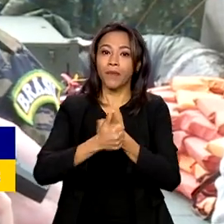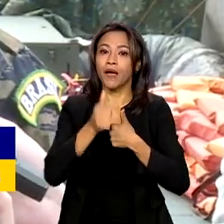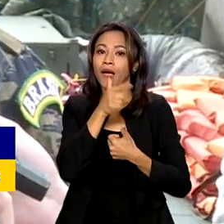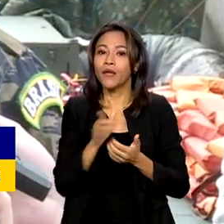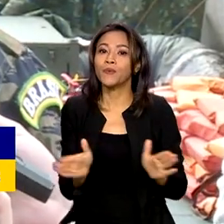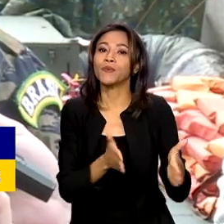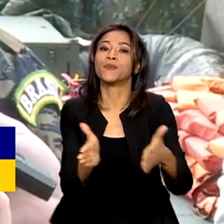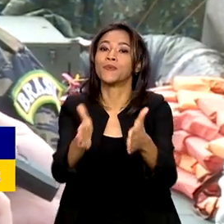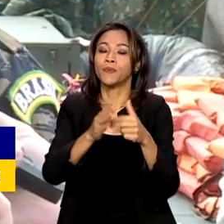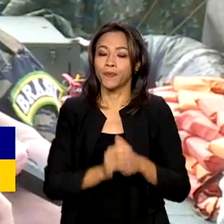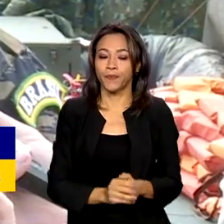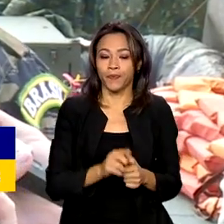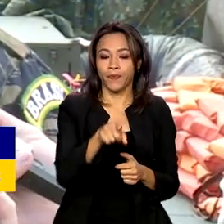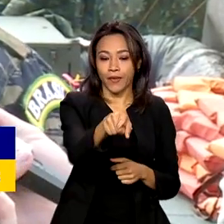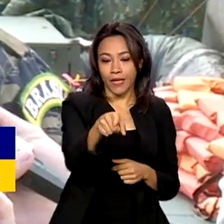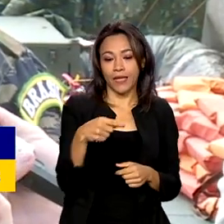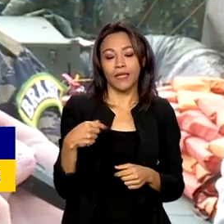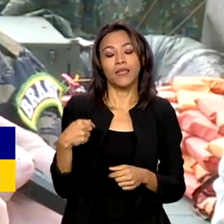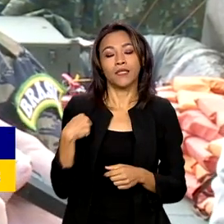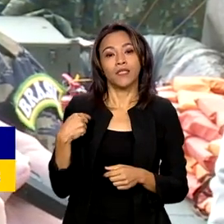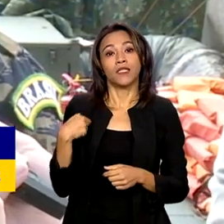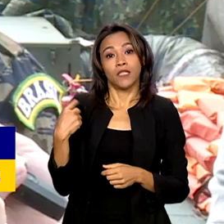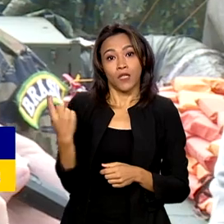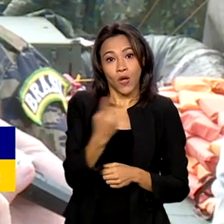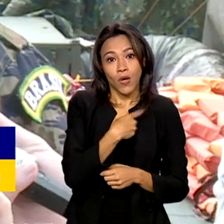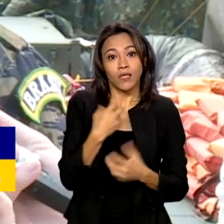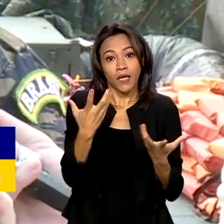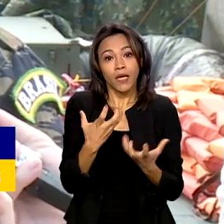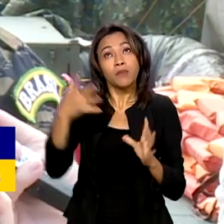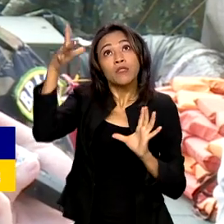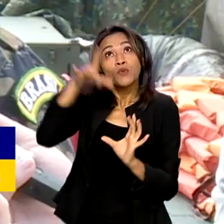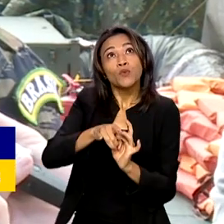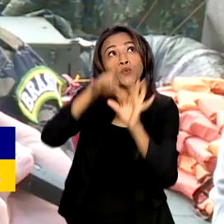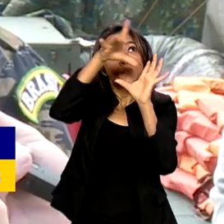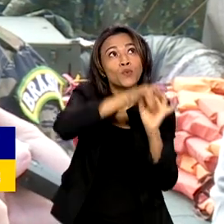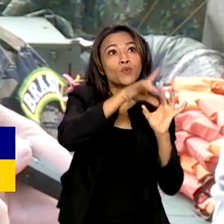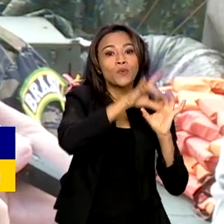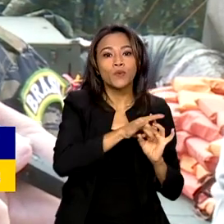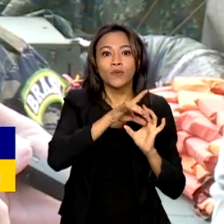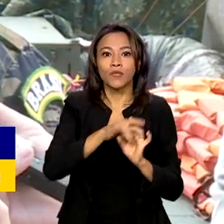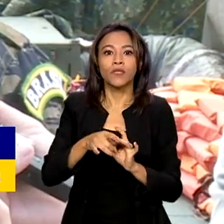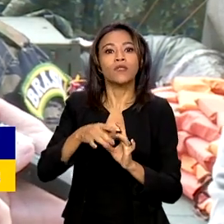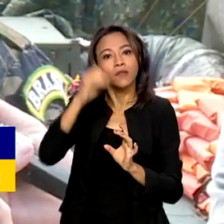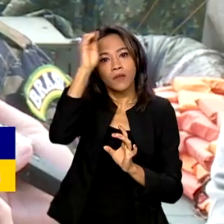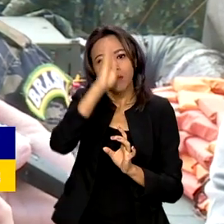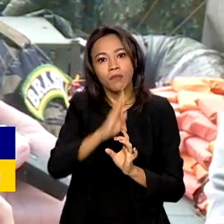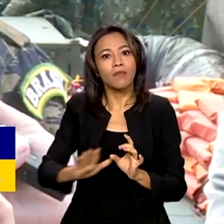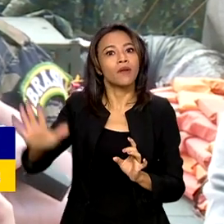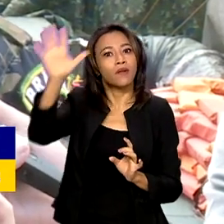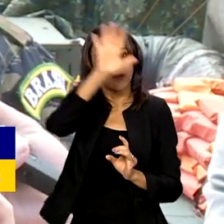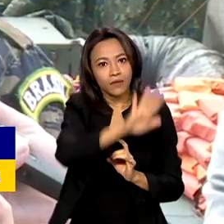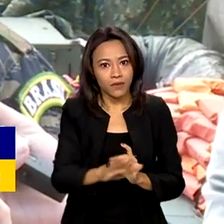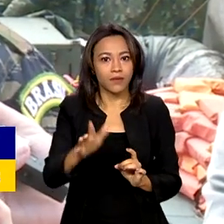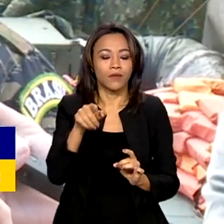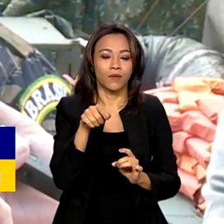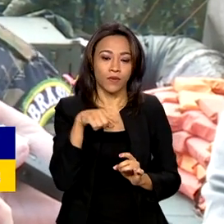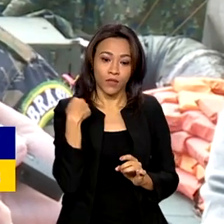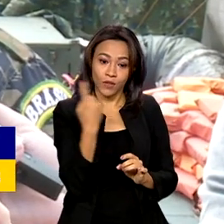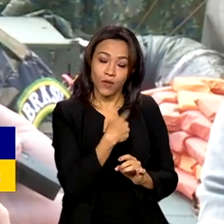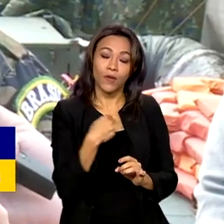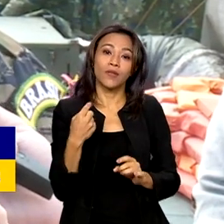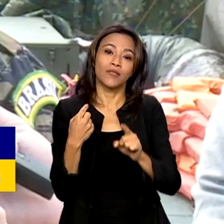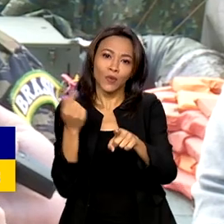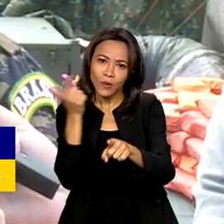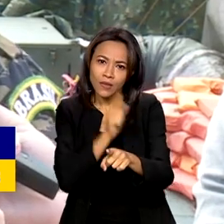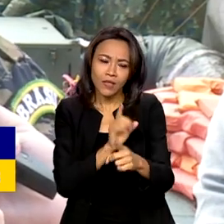cumprindo a nossa missão, né, de integrar o país, ser resolutivo, né, o que a gente quer, e nós chegamos mais